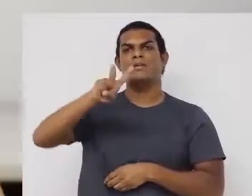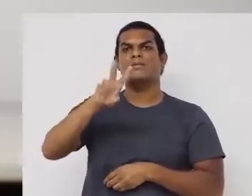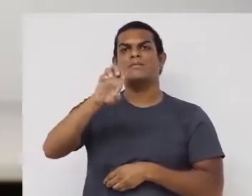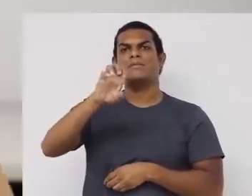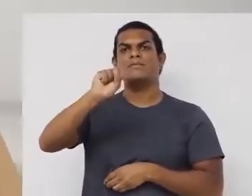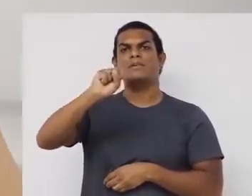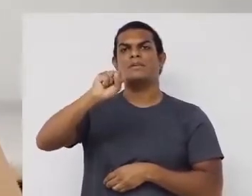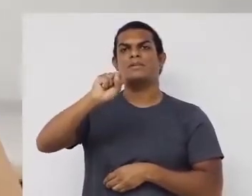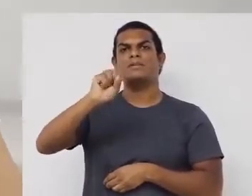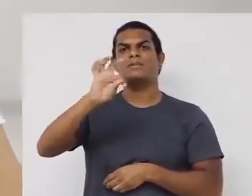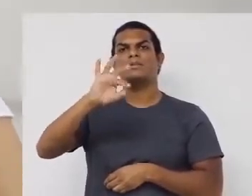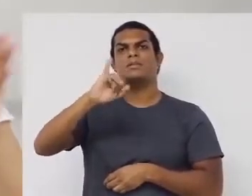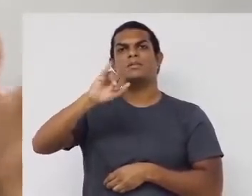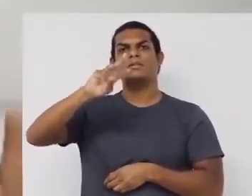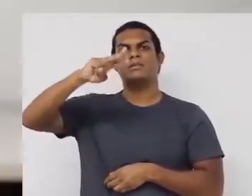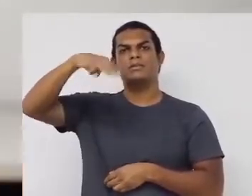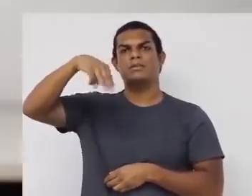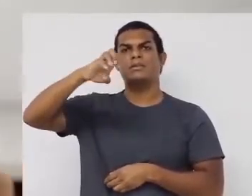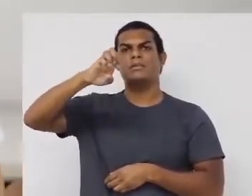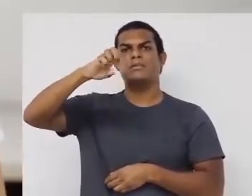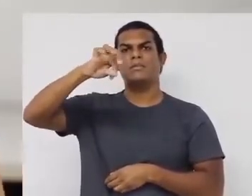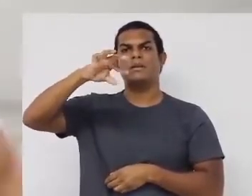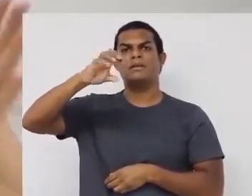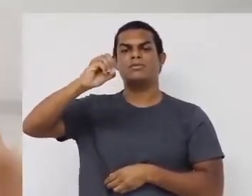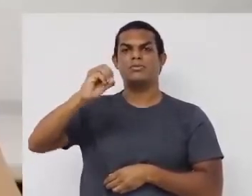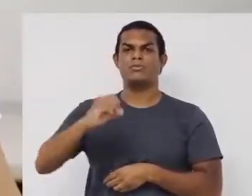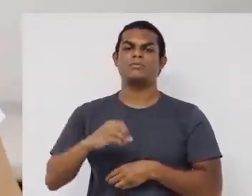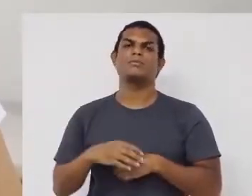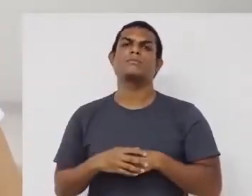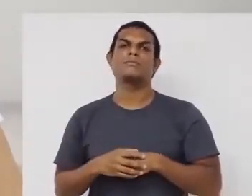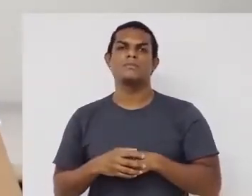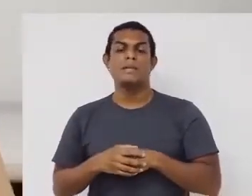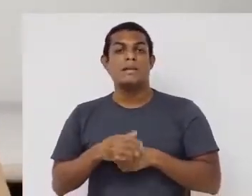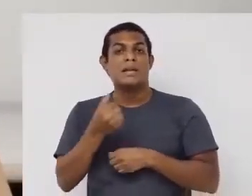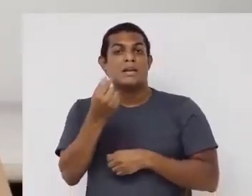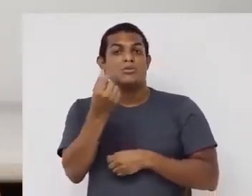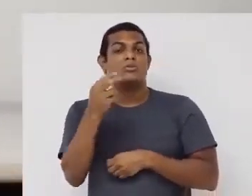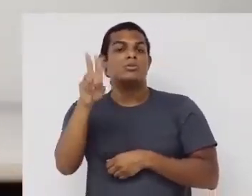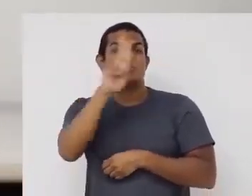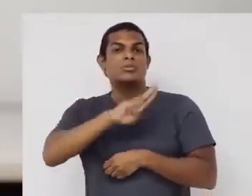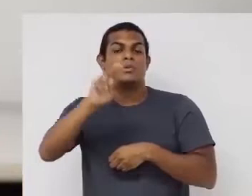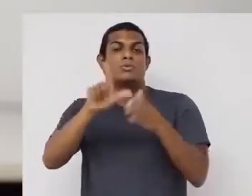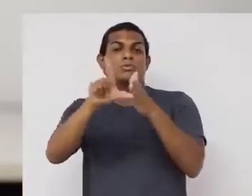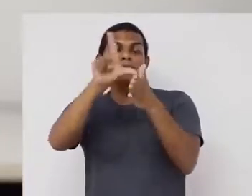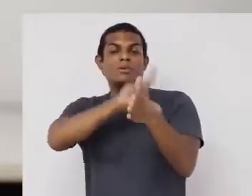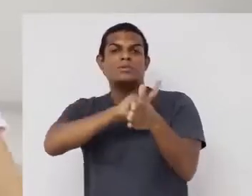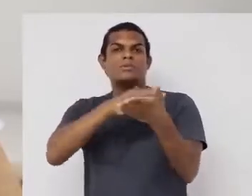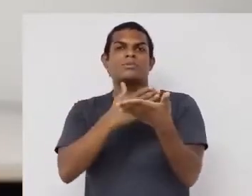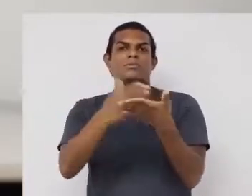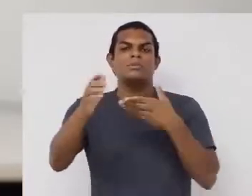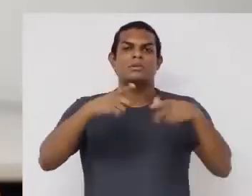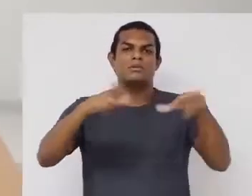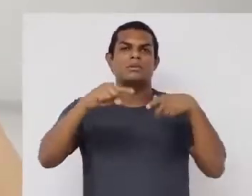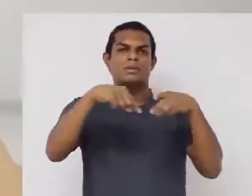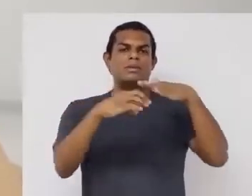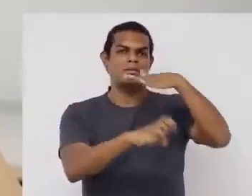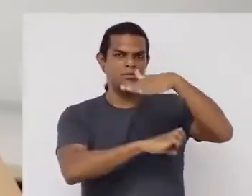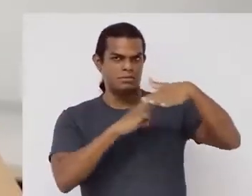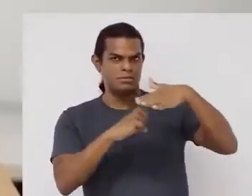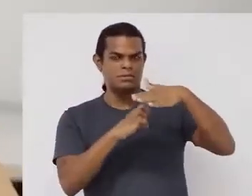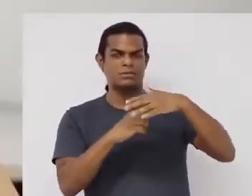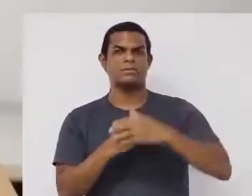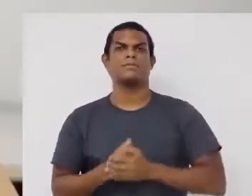gasto pré-operacional. É o gasto que eu tenho antes da empresa começar. Além do